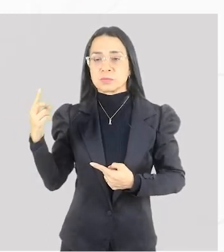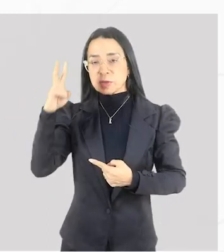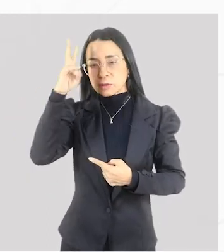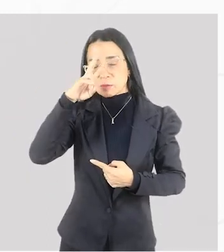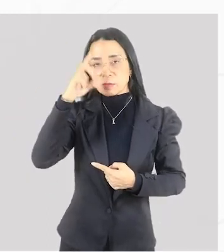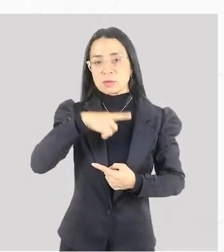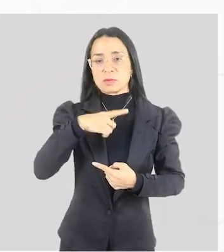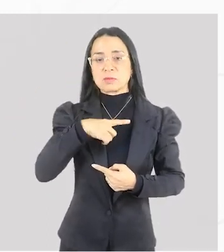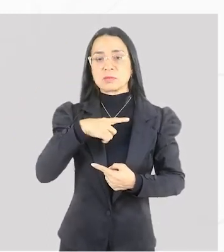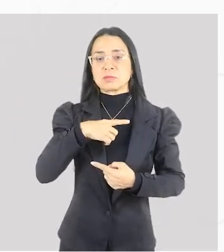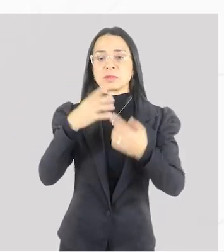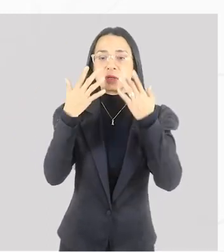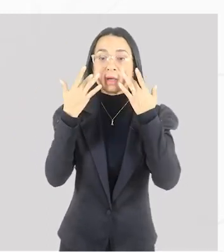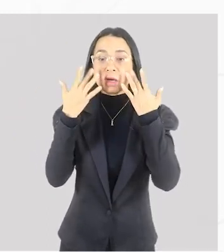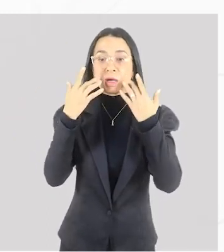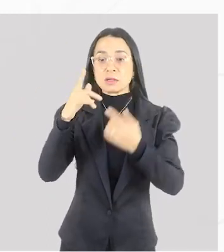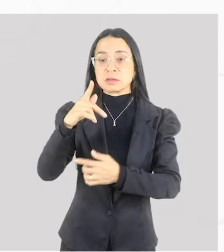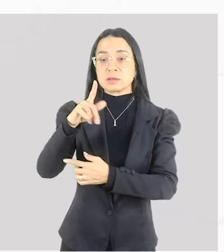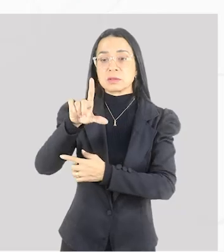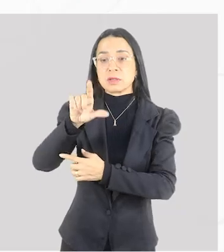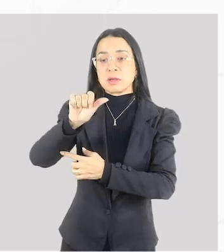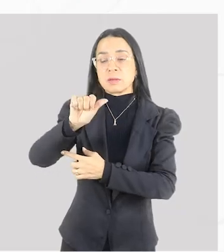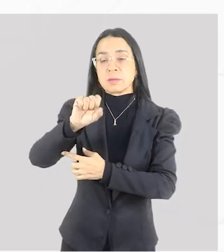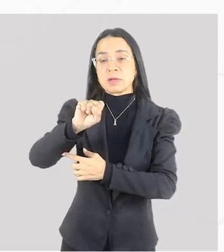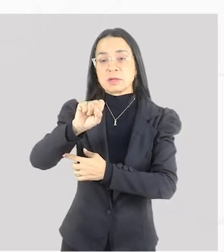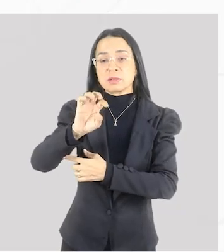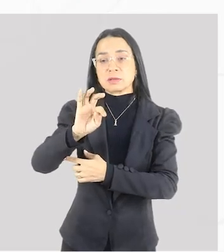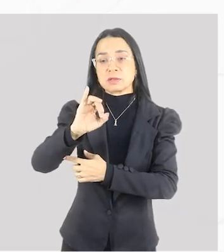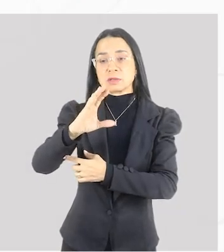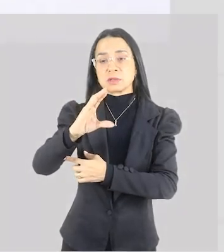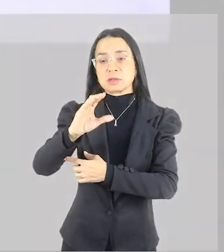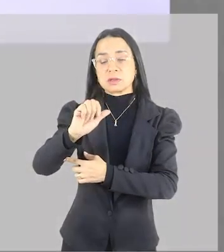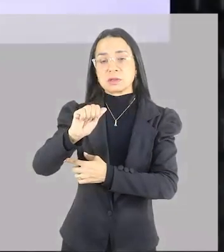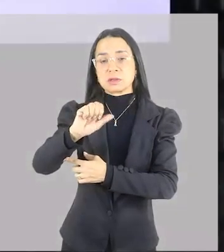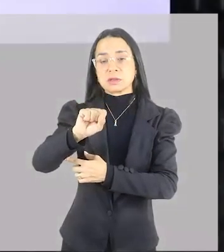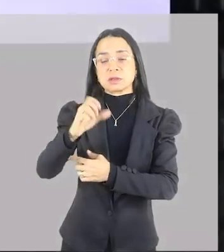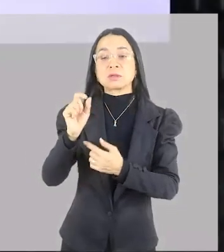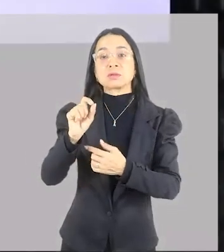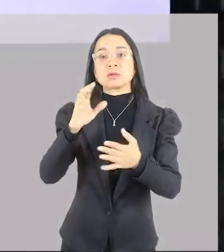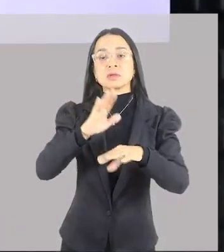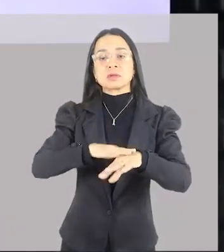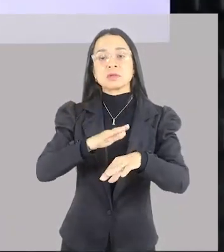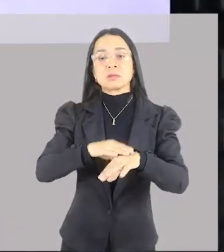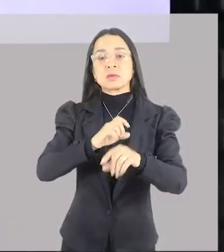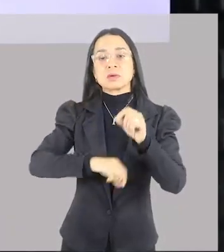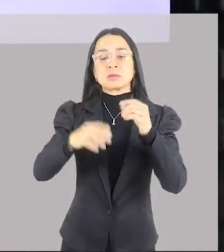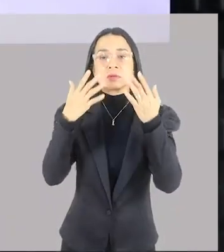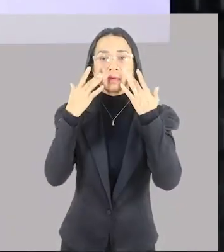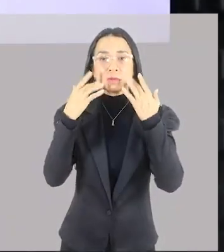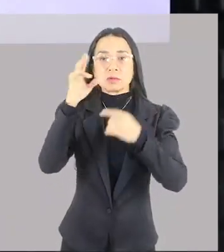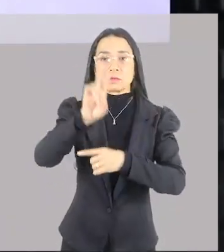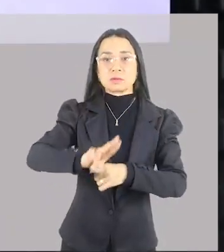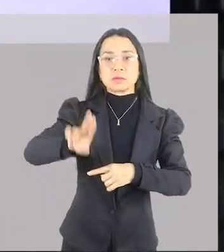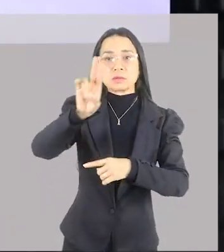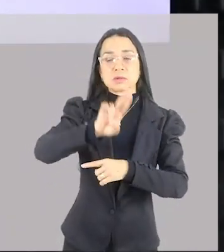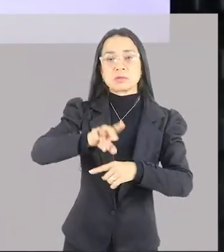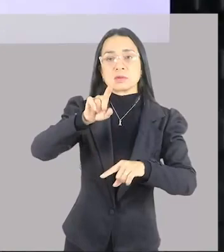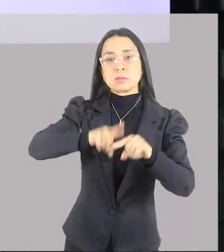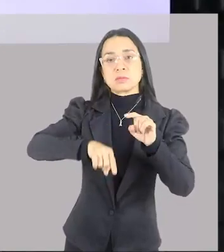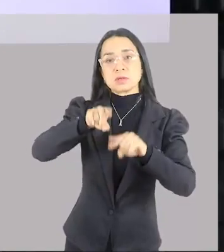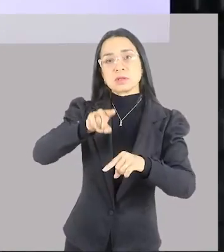temos artes plásticas. O que nós chamamos de artes plásticas? São as artes que nós usamos um